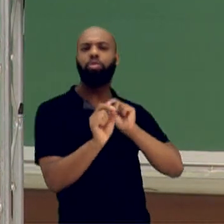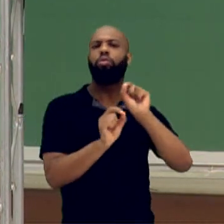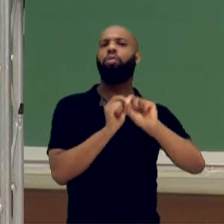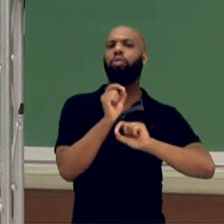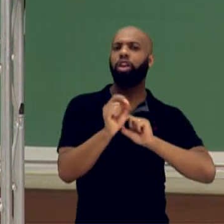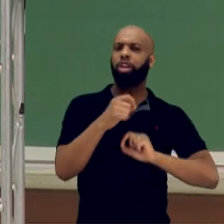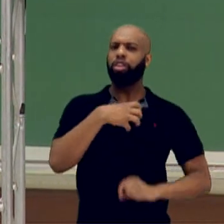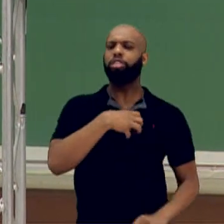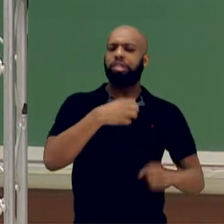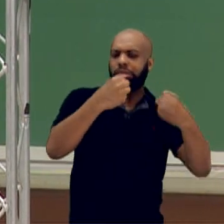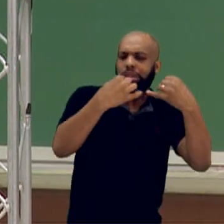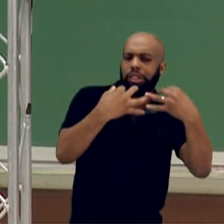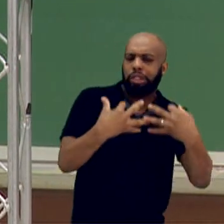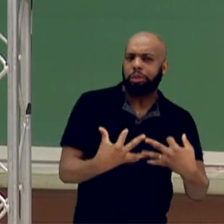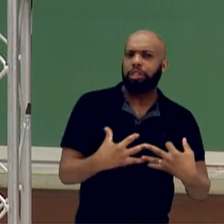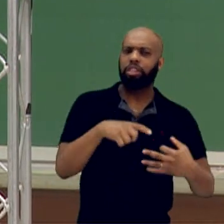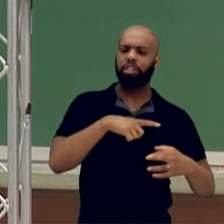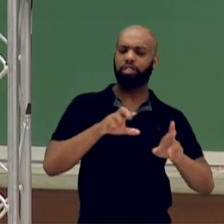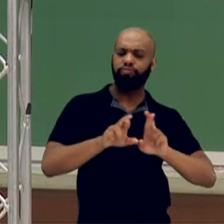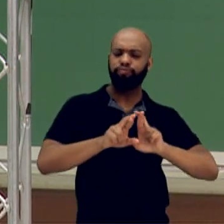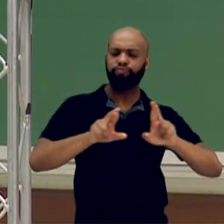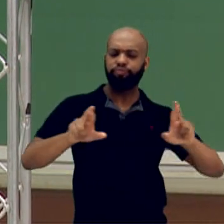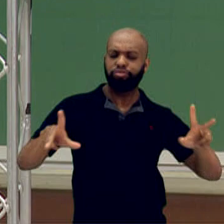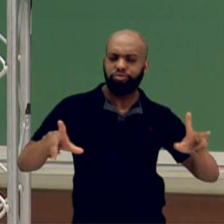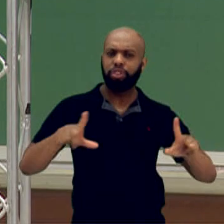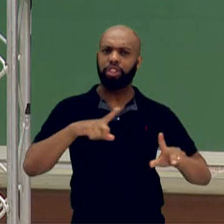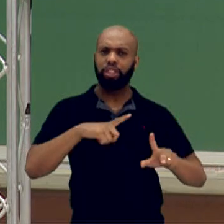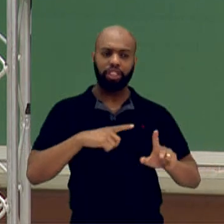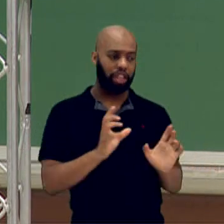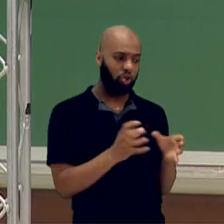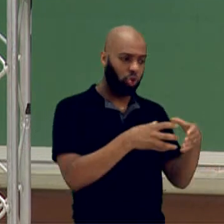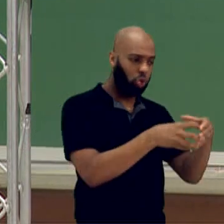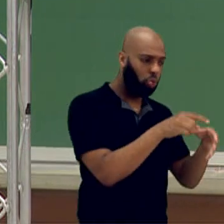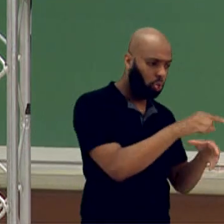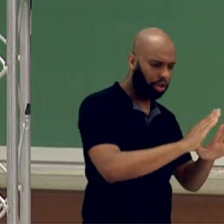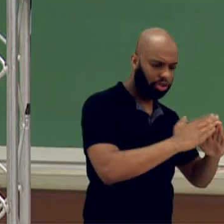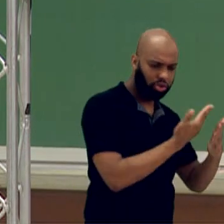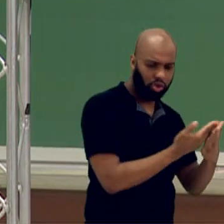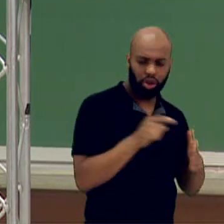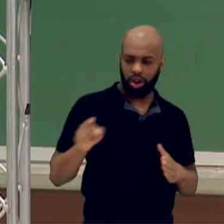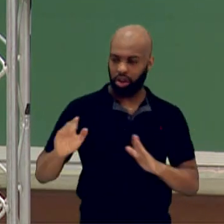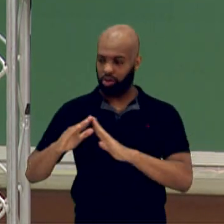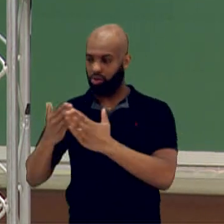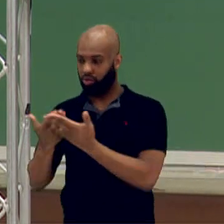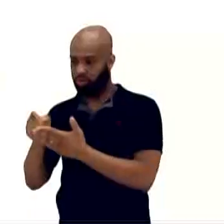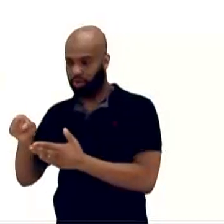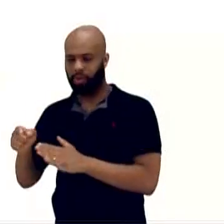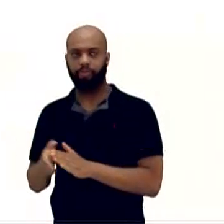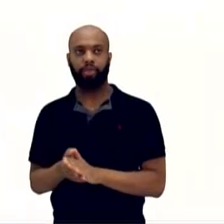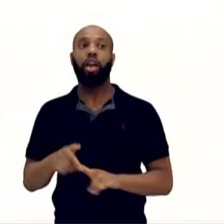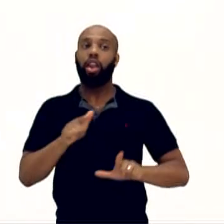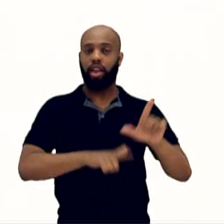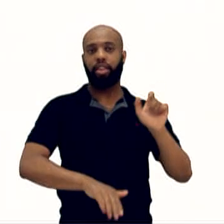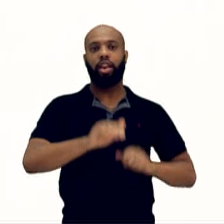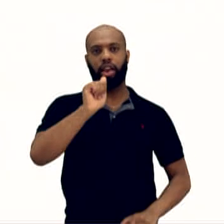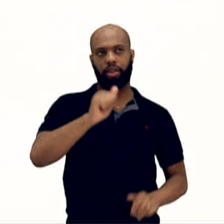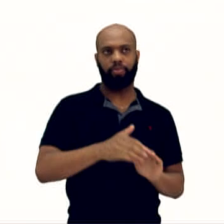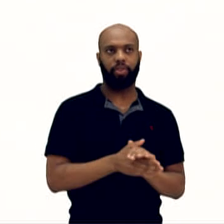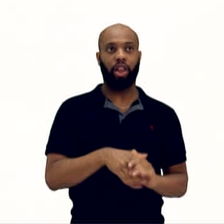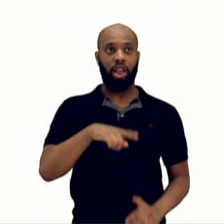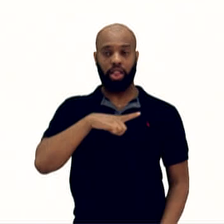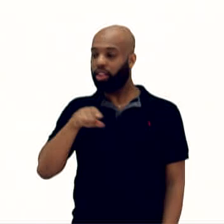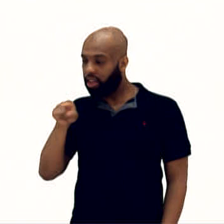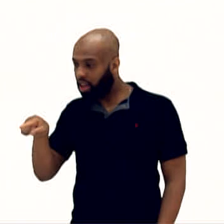exata, explica a diferença entre o Epicuro e os estoicos, letra A, tá? Qual a diferença entre